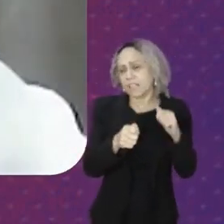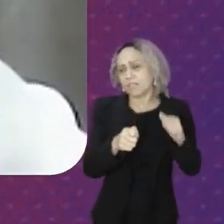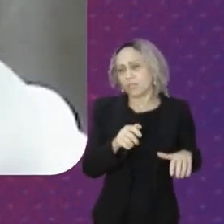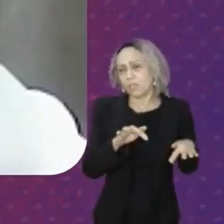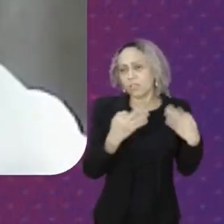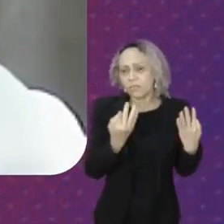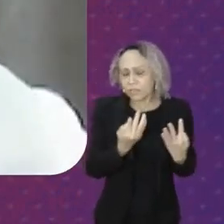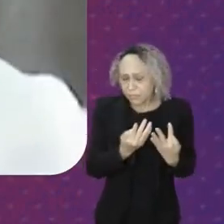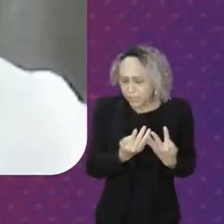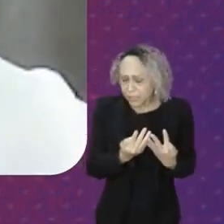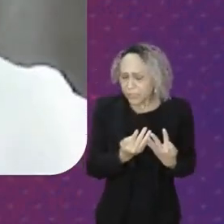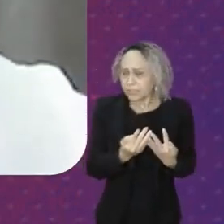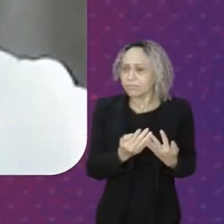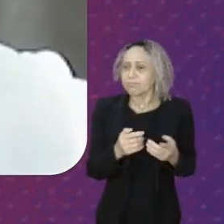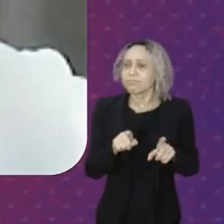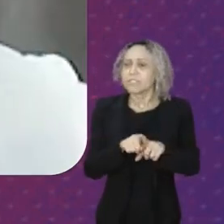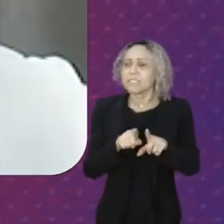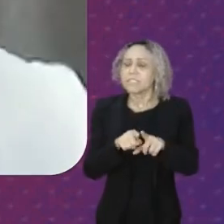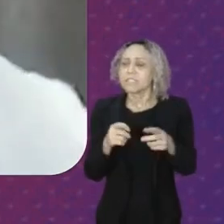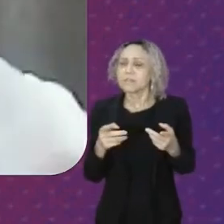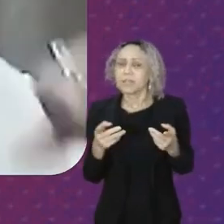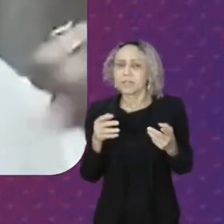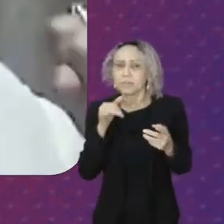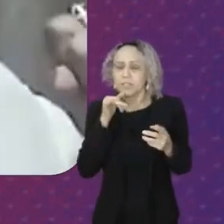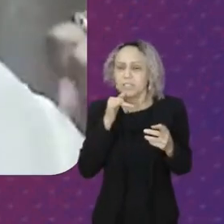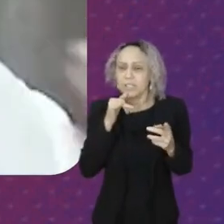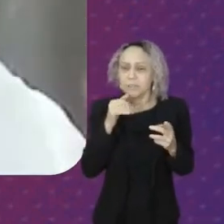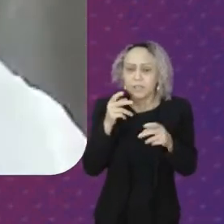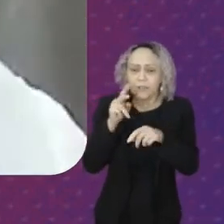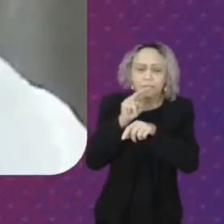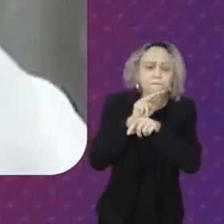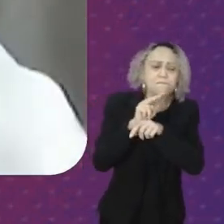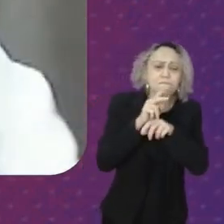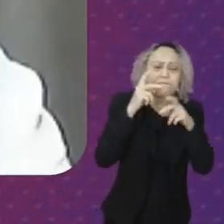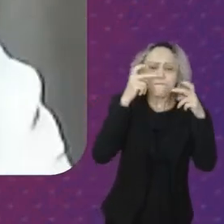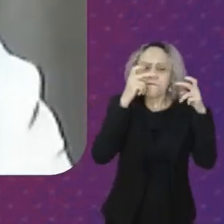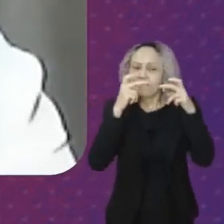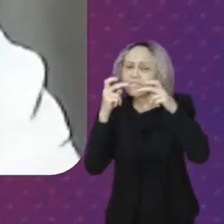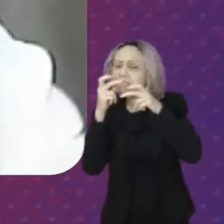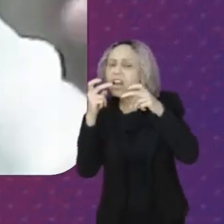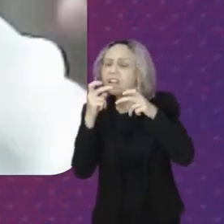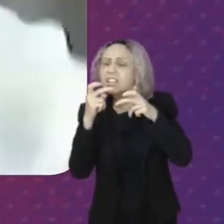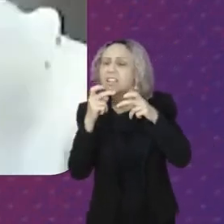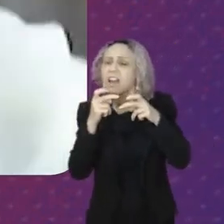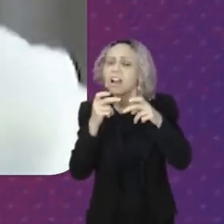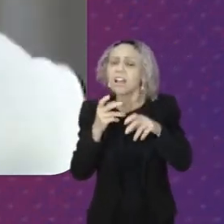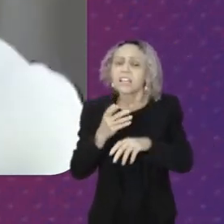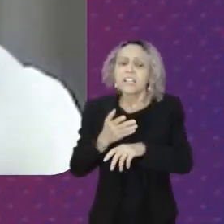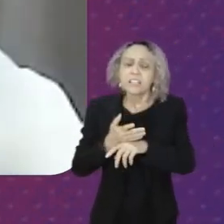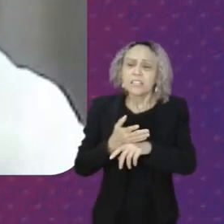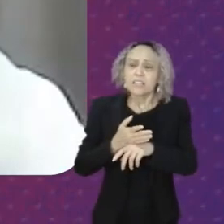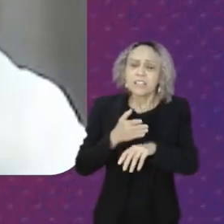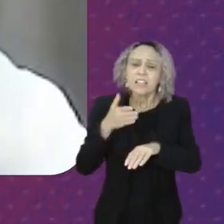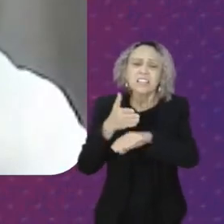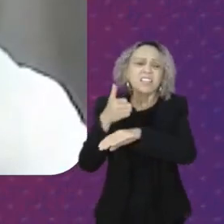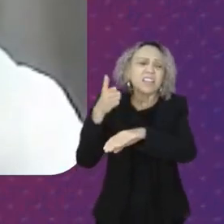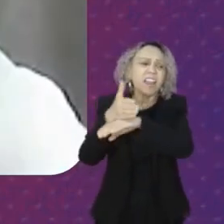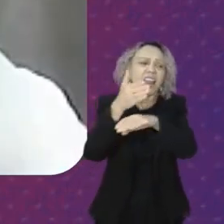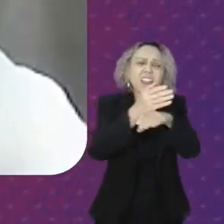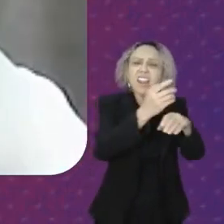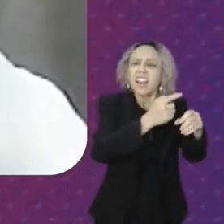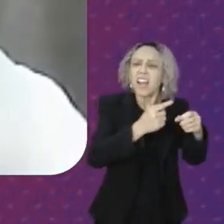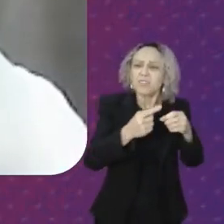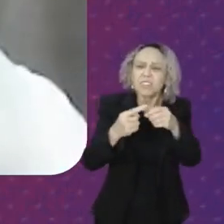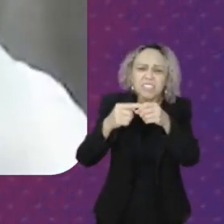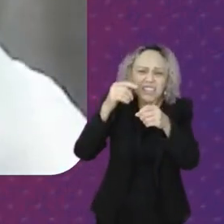uma fiscalização nos rincões, nos locais mais distantes, para trazer as famílias para o Bolsa Família.